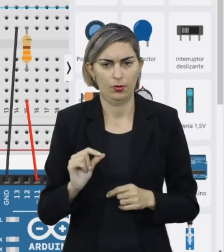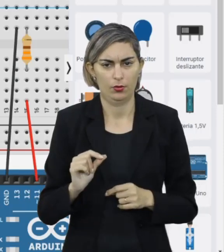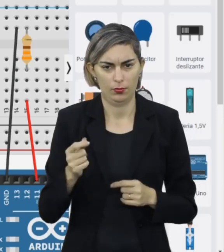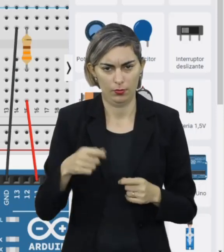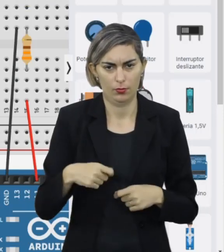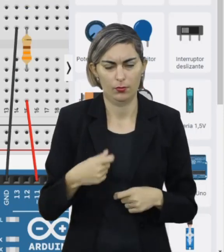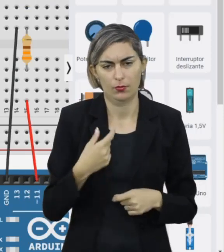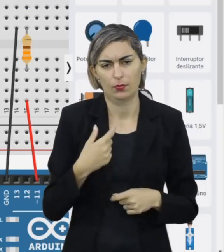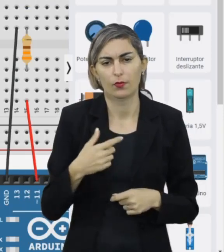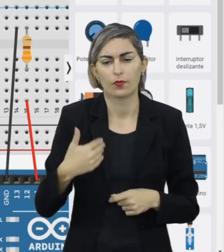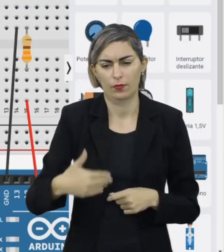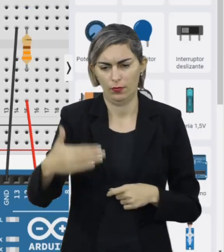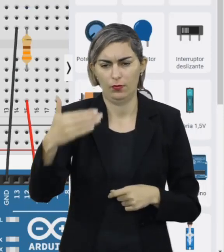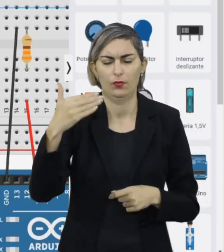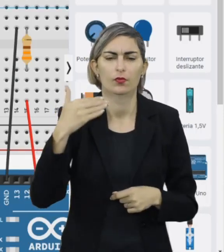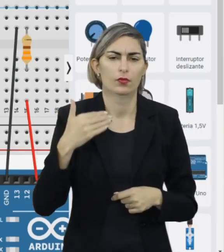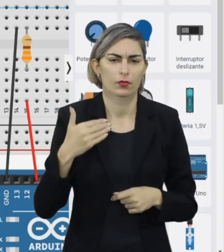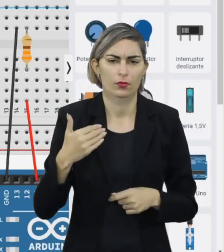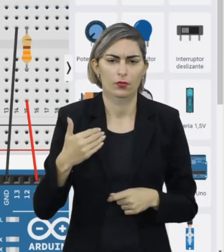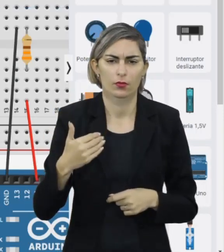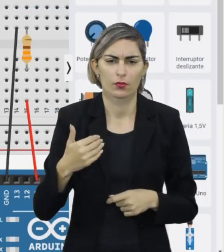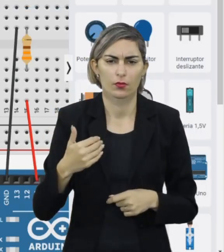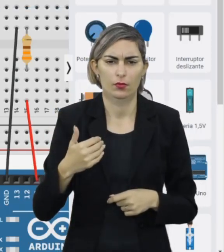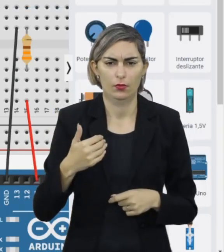tá? Então vamos lá, vamos